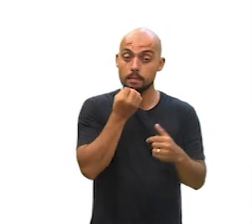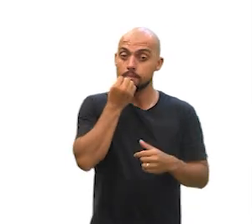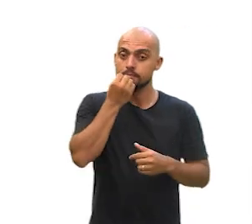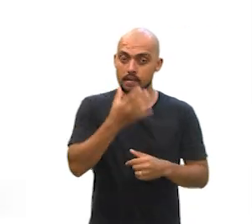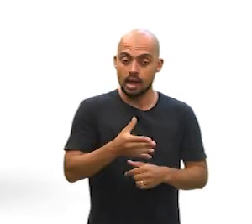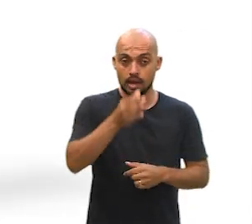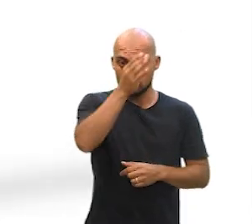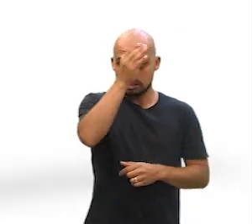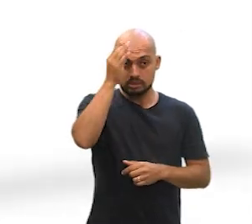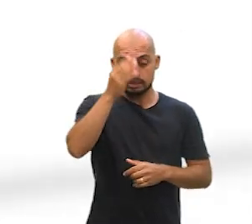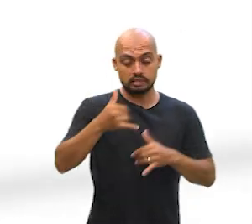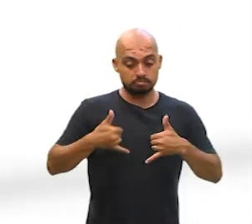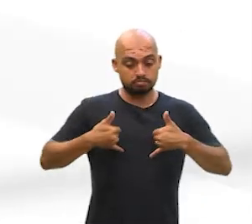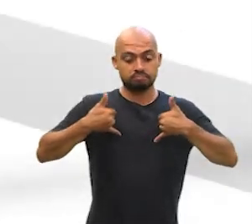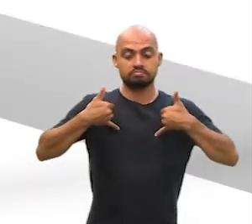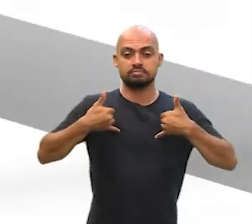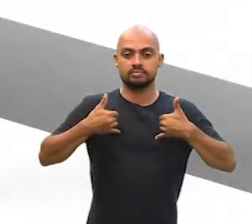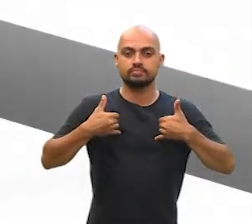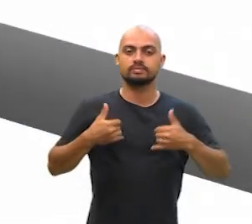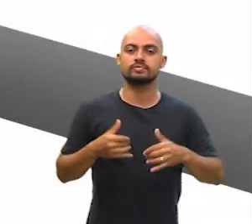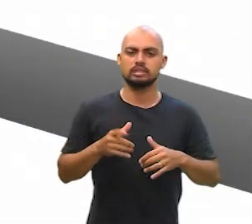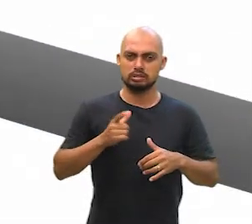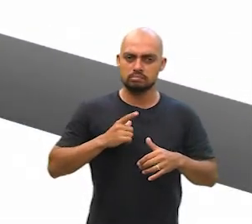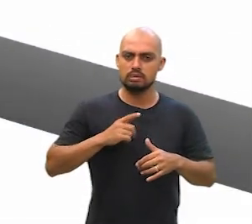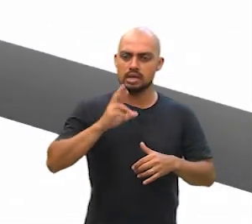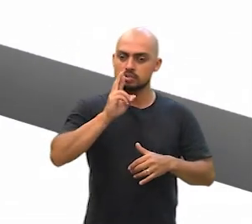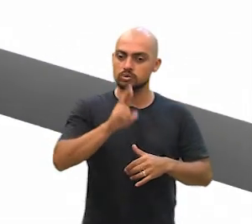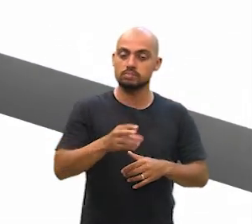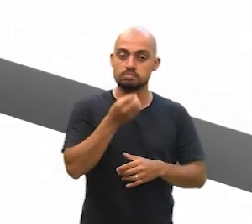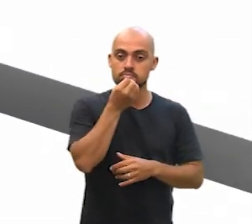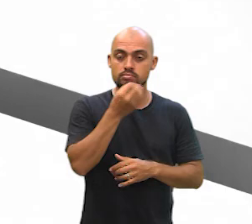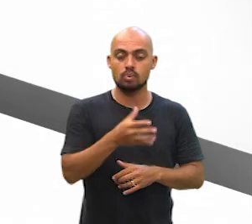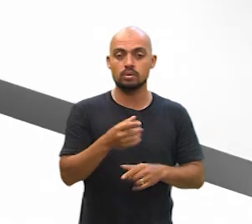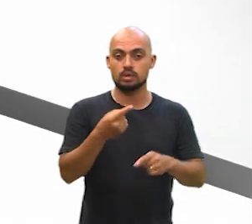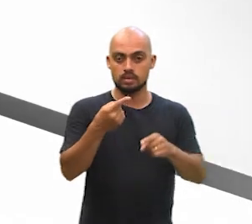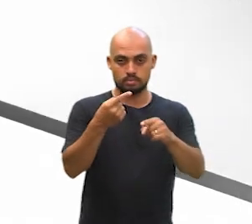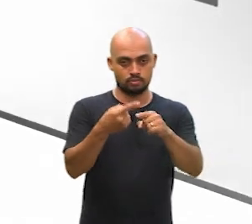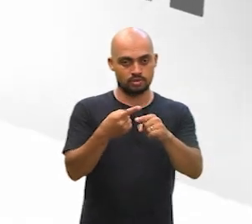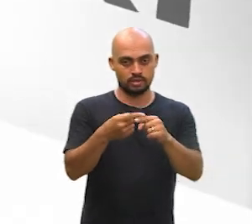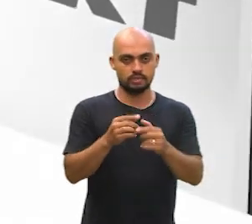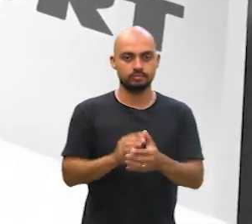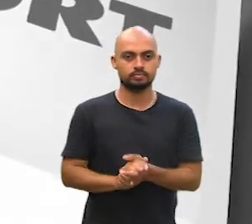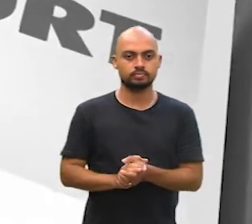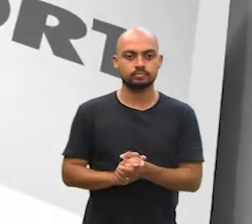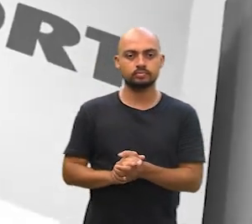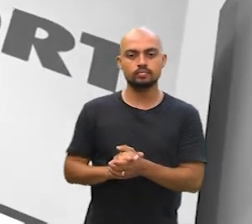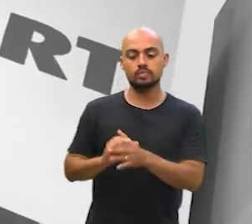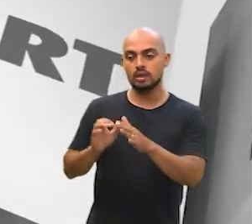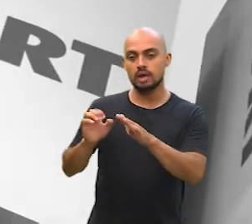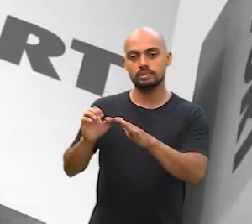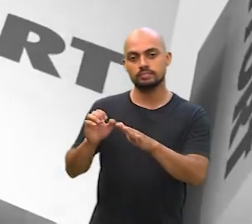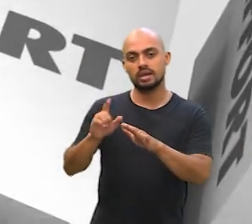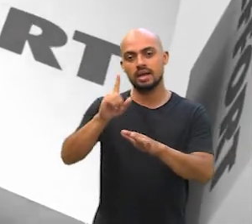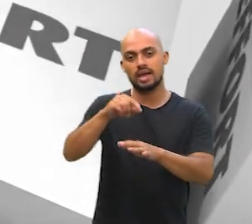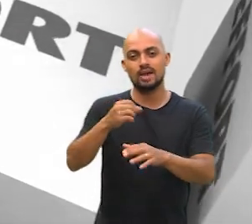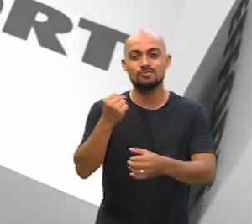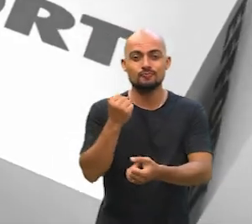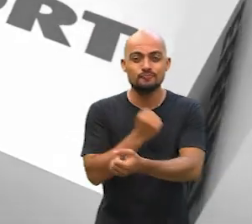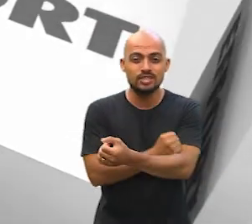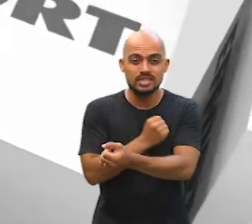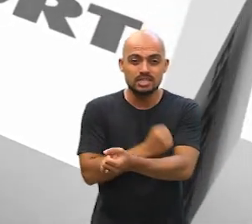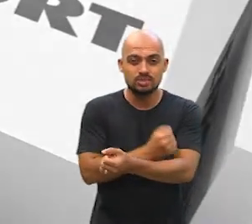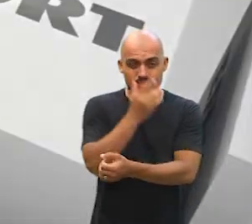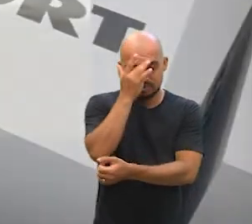cliente satisfeito, né? Você ter bons resultados, porque na empresa, as pessoas... E é o maior vício de quem vem